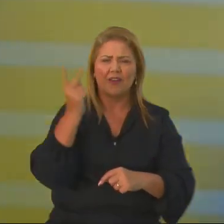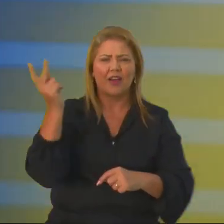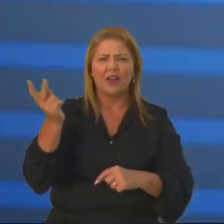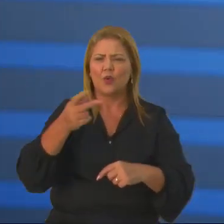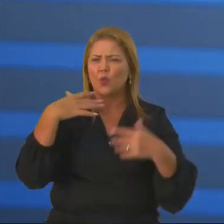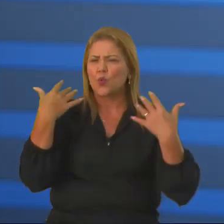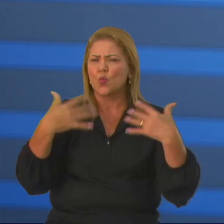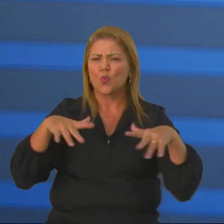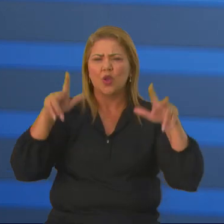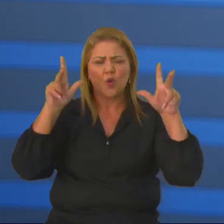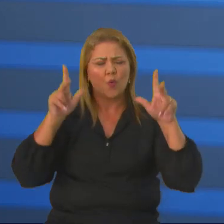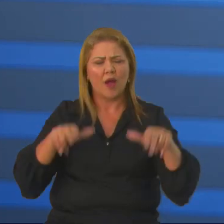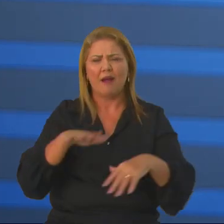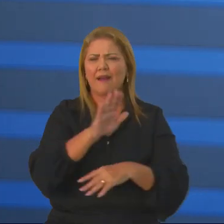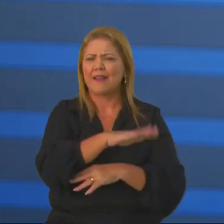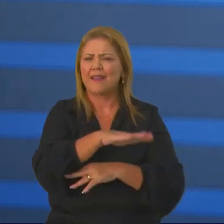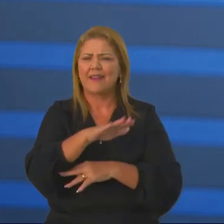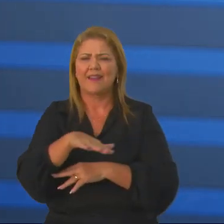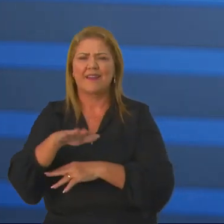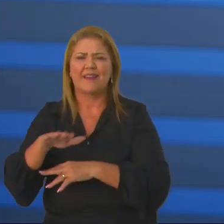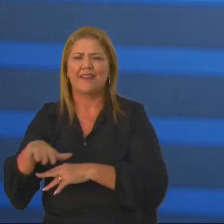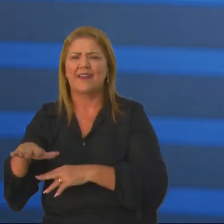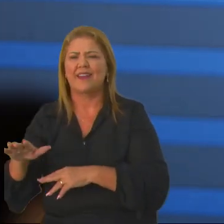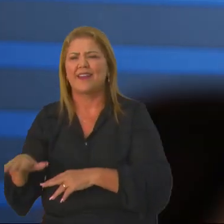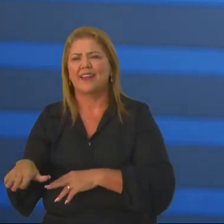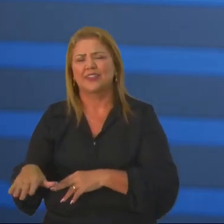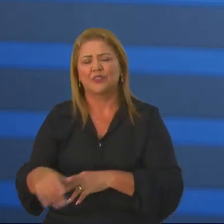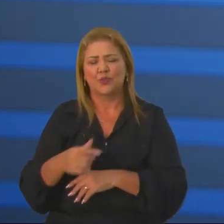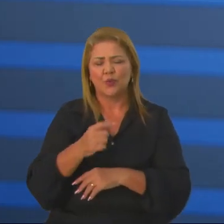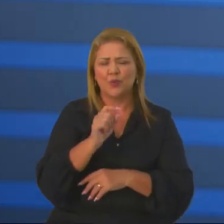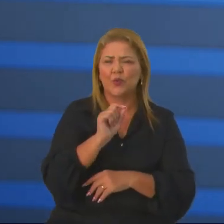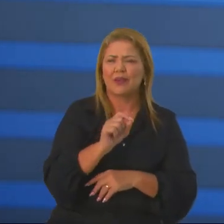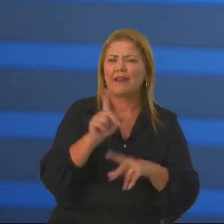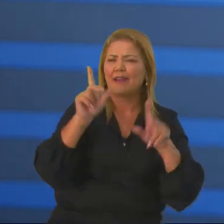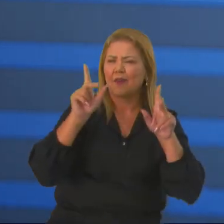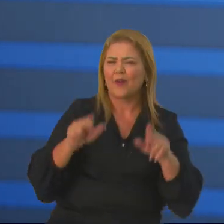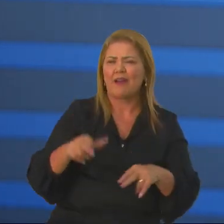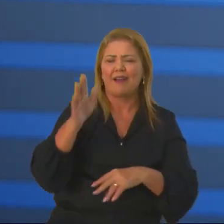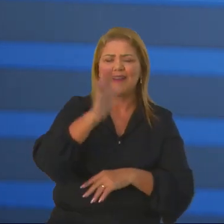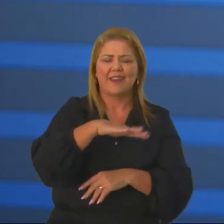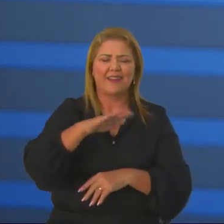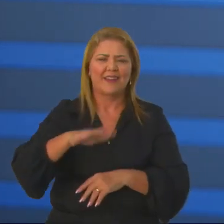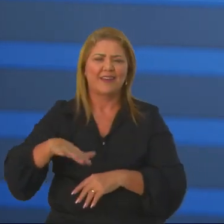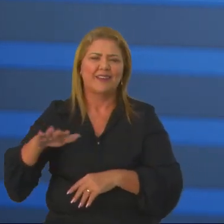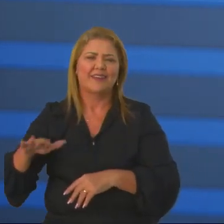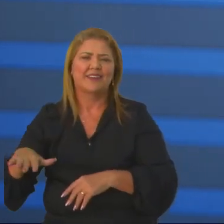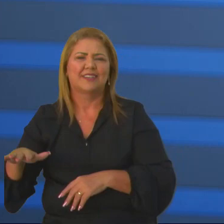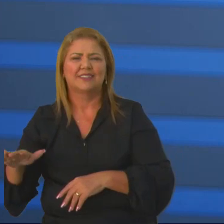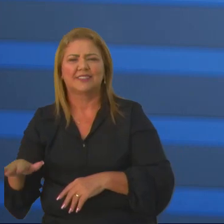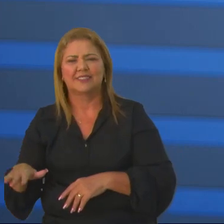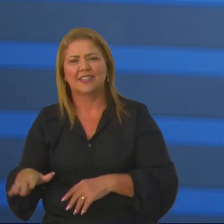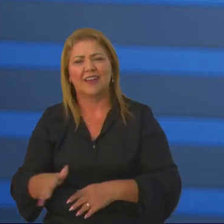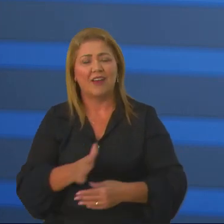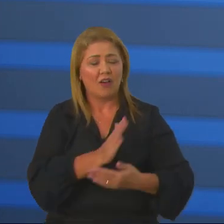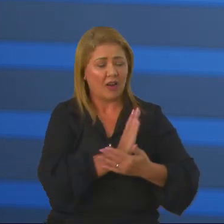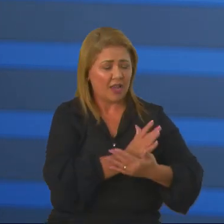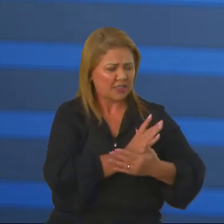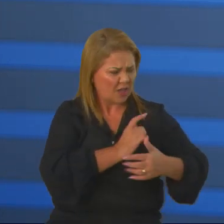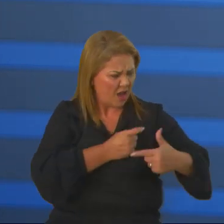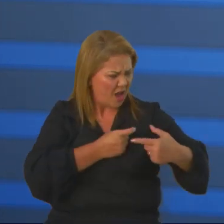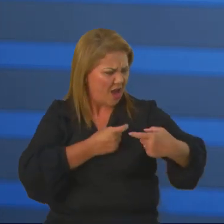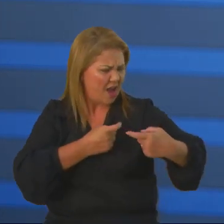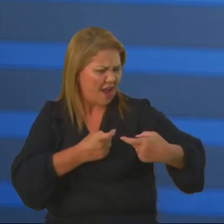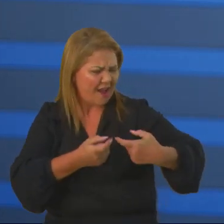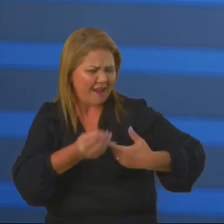menino, de um menino. No coração de